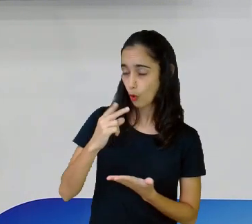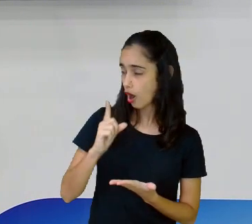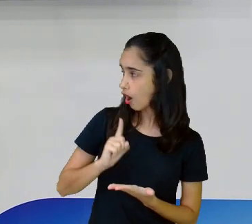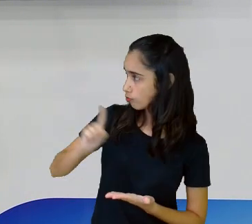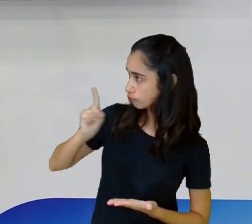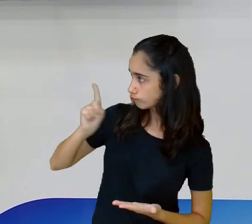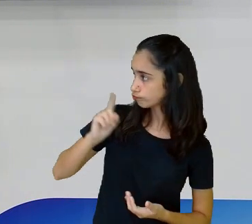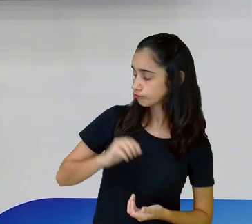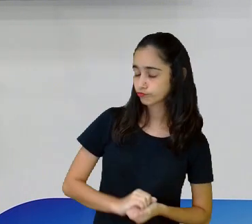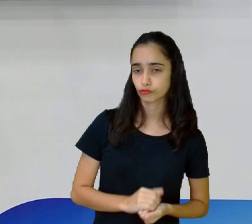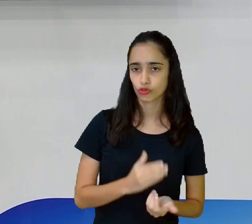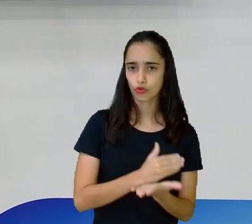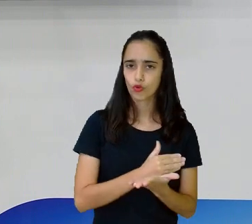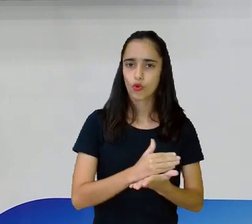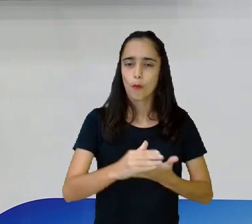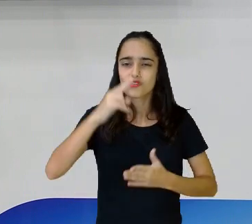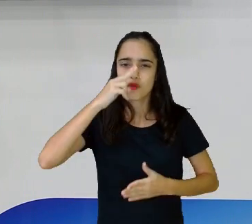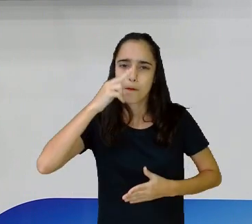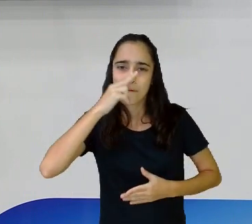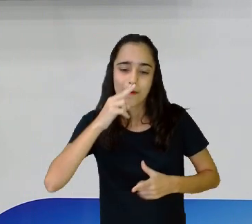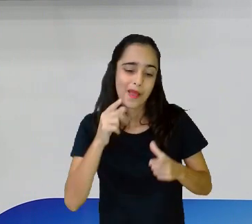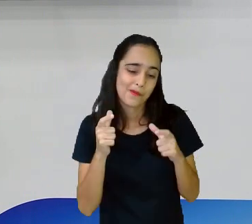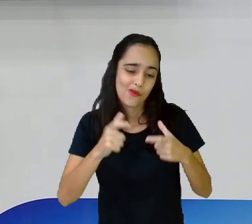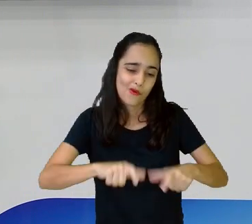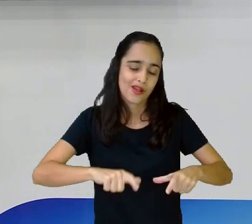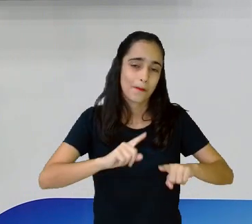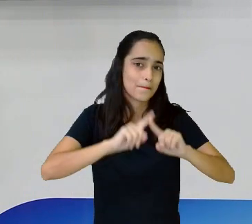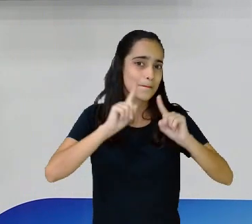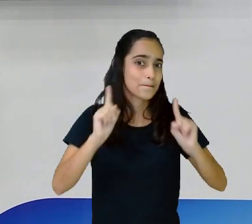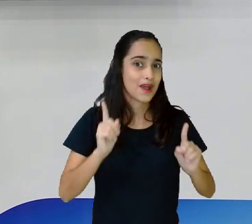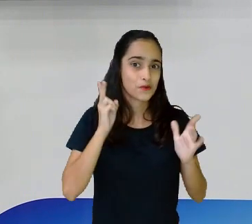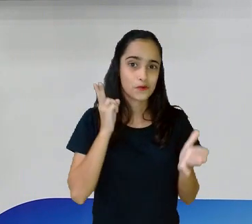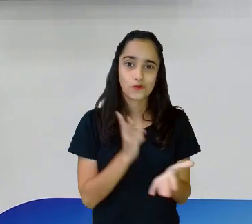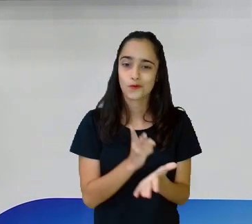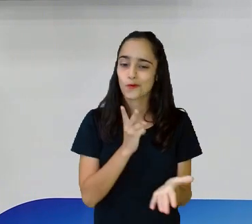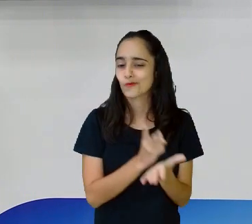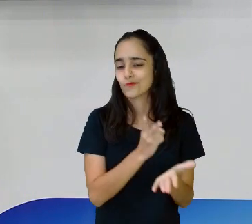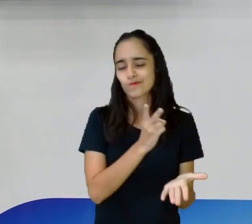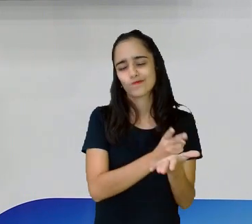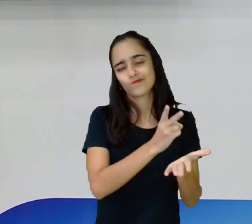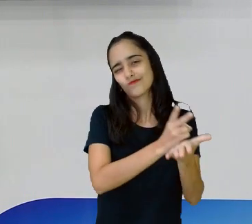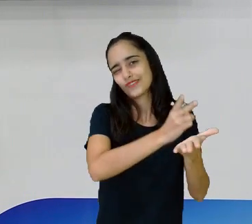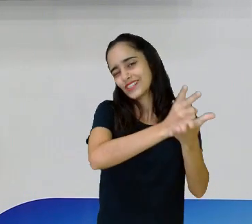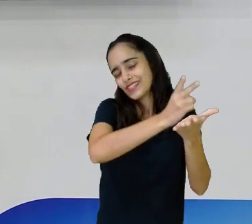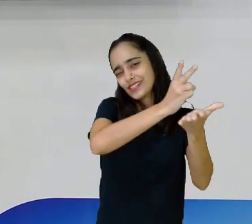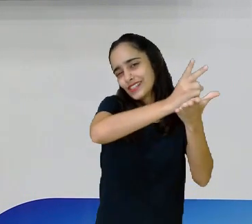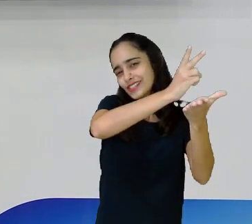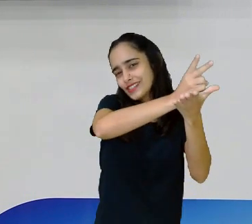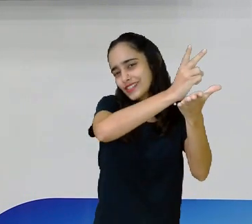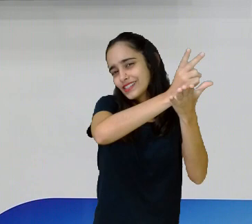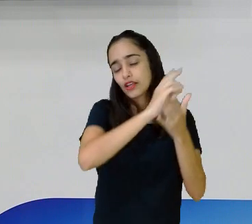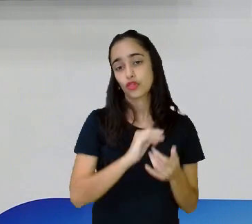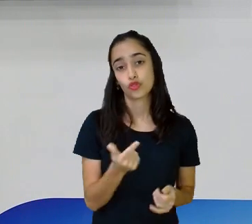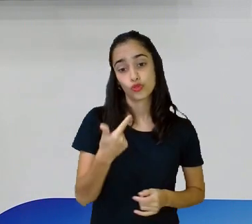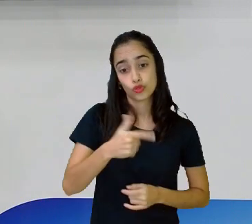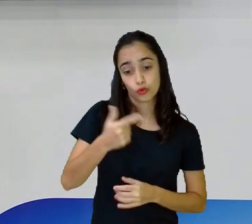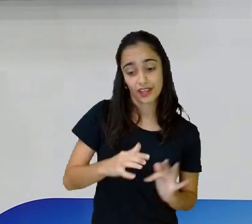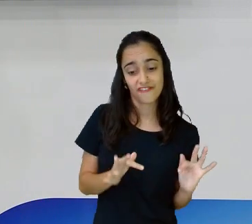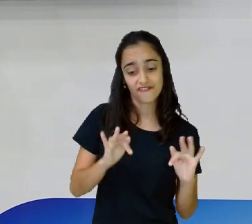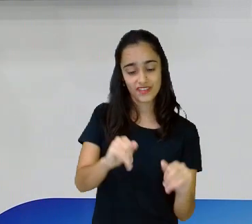mesmo lugar, mas elas continuam sem fim para as suas